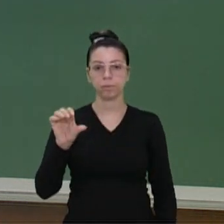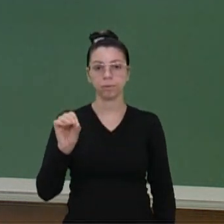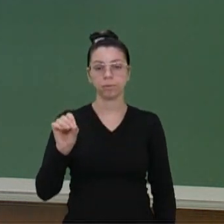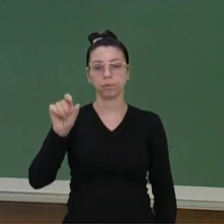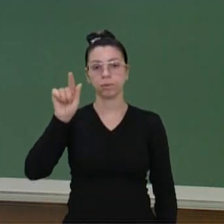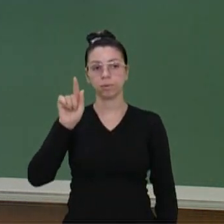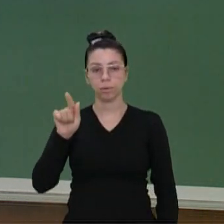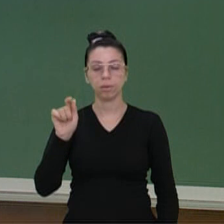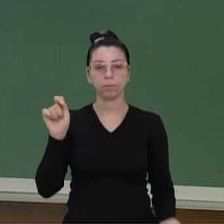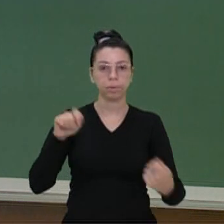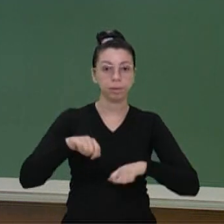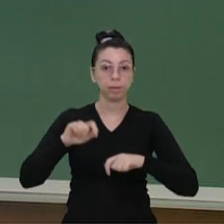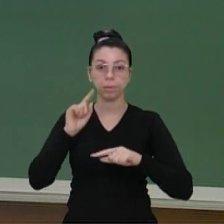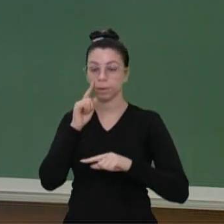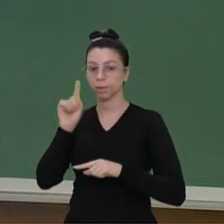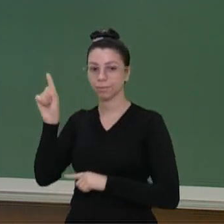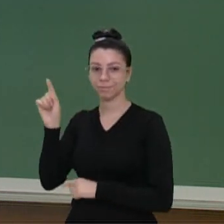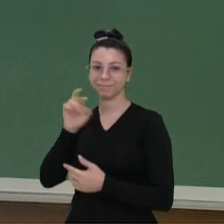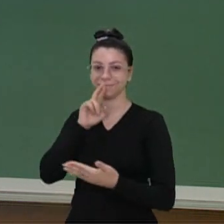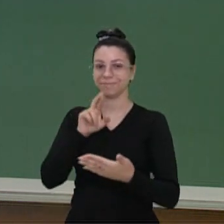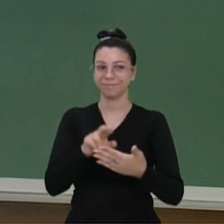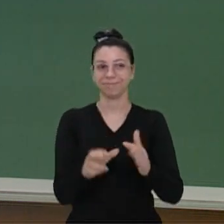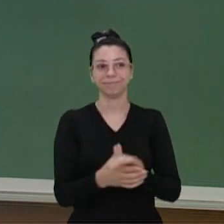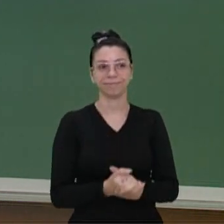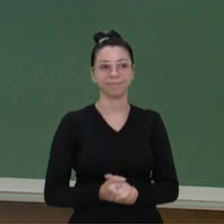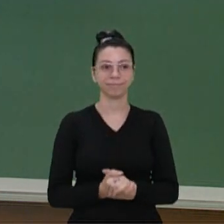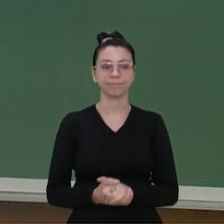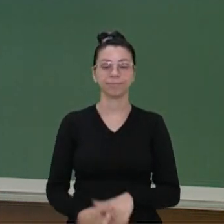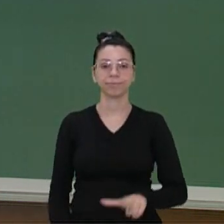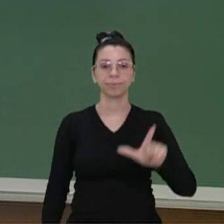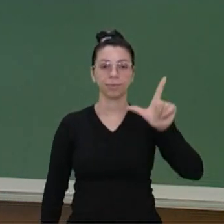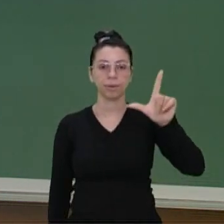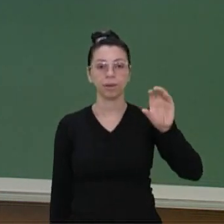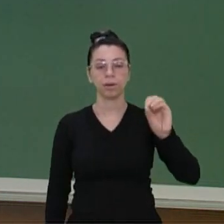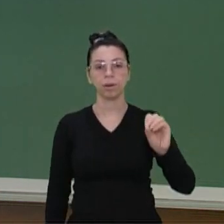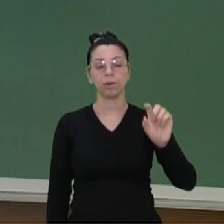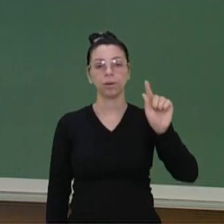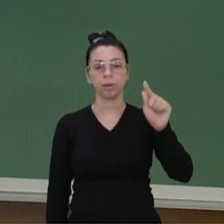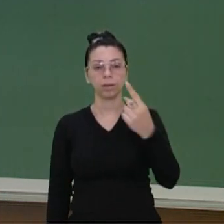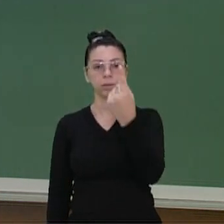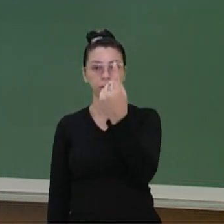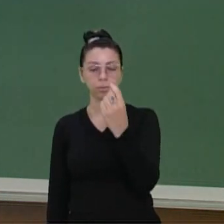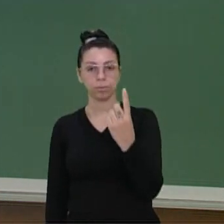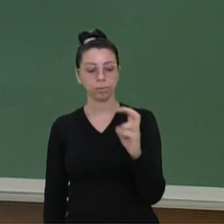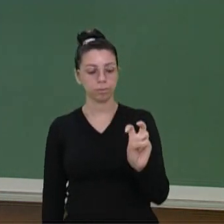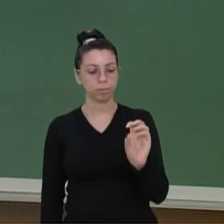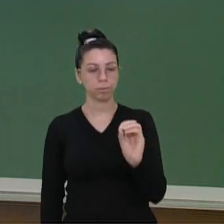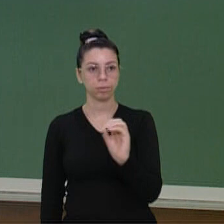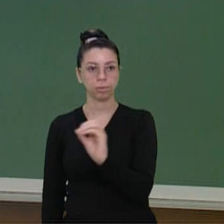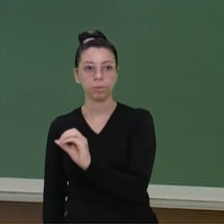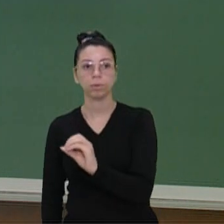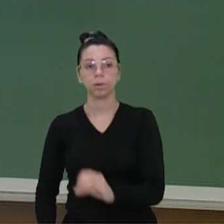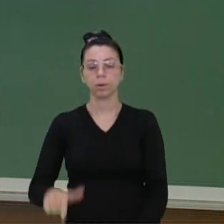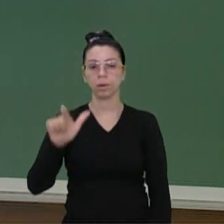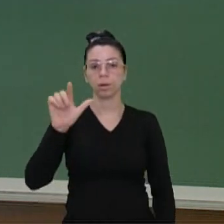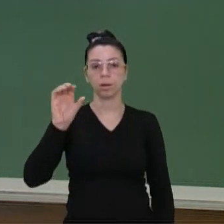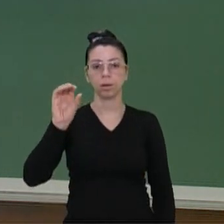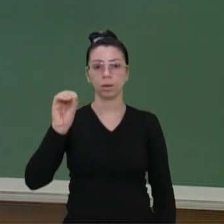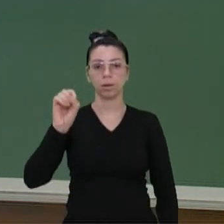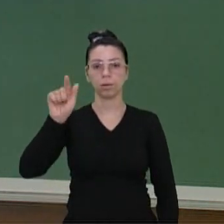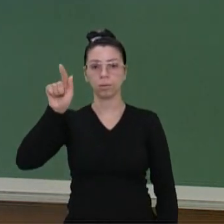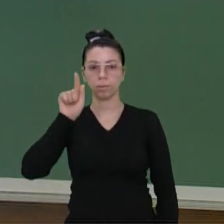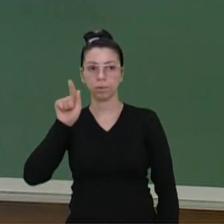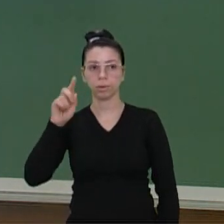uma expressão para você resolver. Log de 1 na base 500, mais log de 32 na base 32. O professor